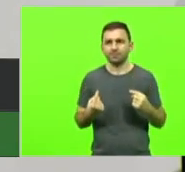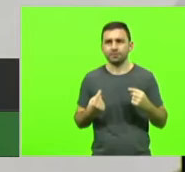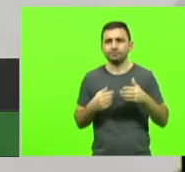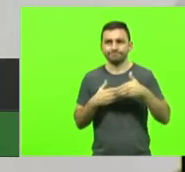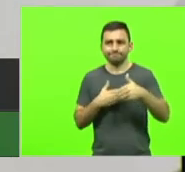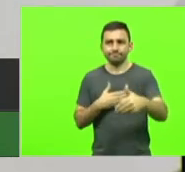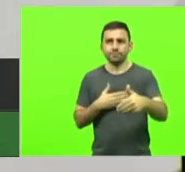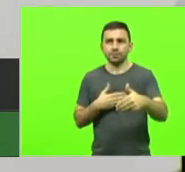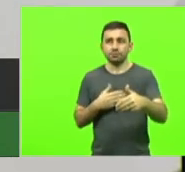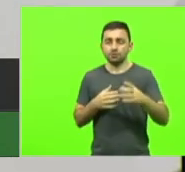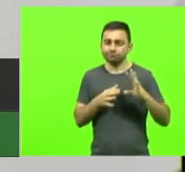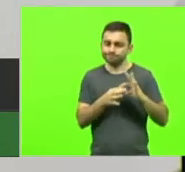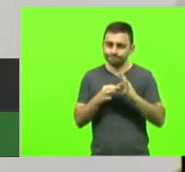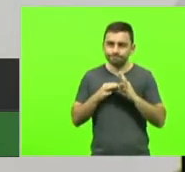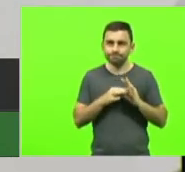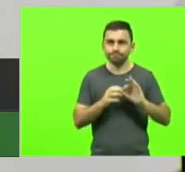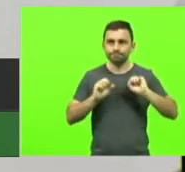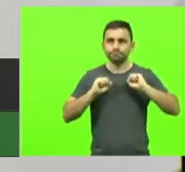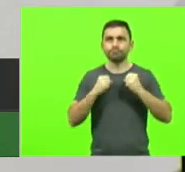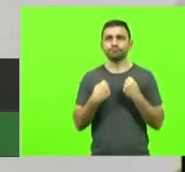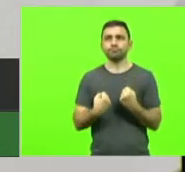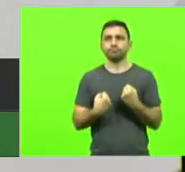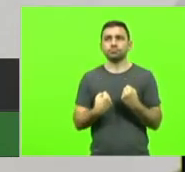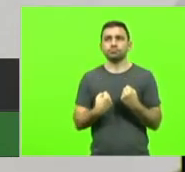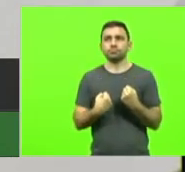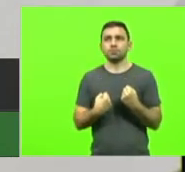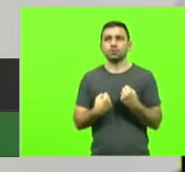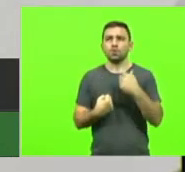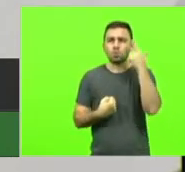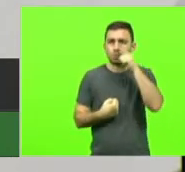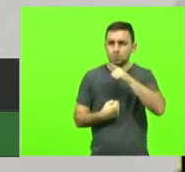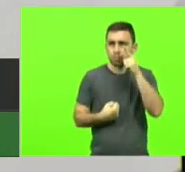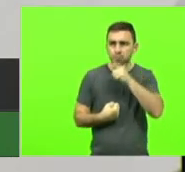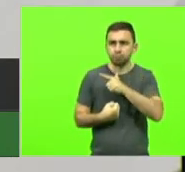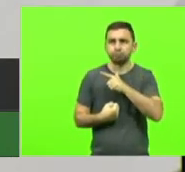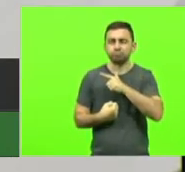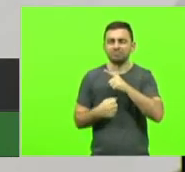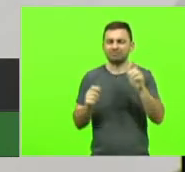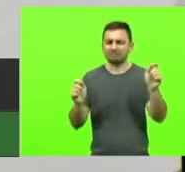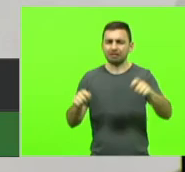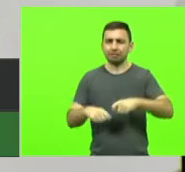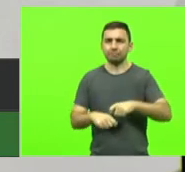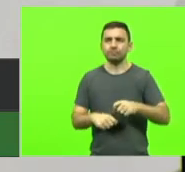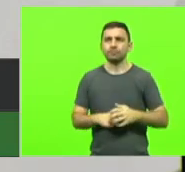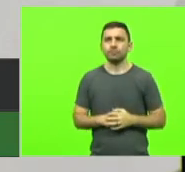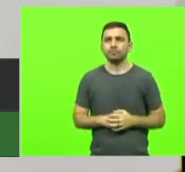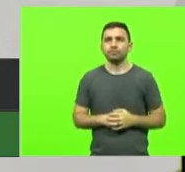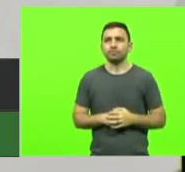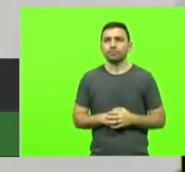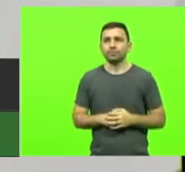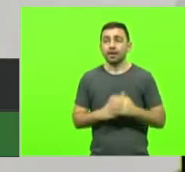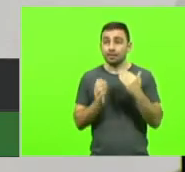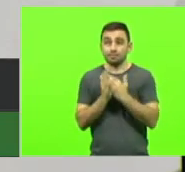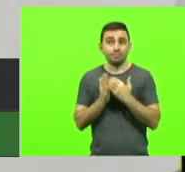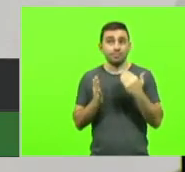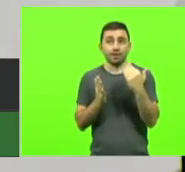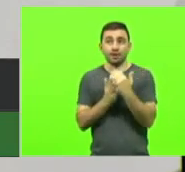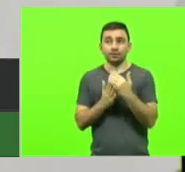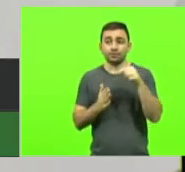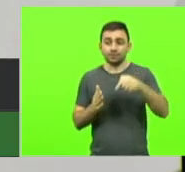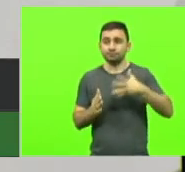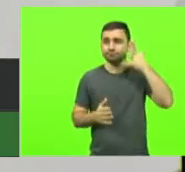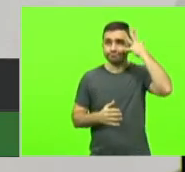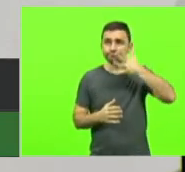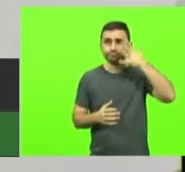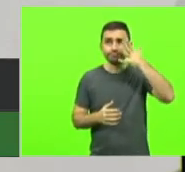com a união de esforços, nós vamos conquistar esse benefício. E mais do que isso, fazer aqui dessa tribuna um